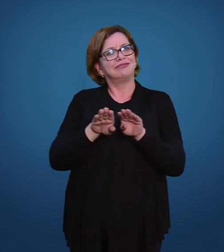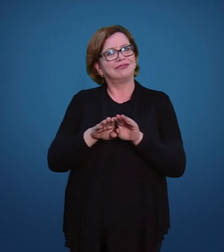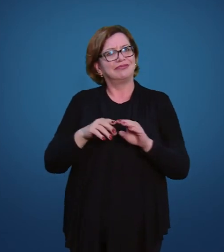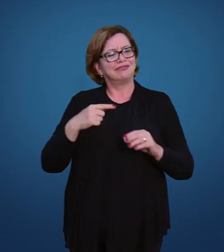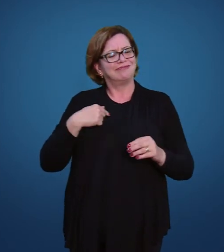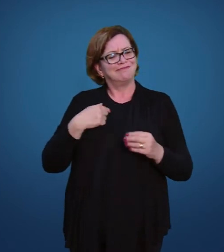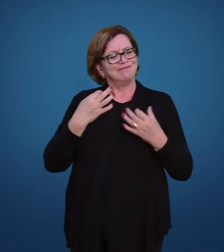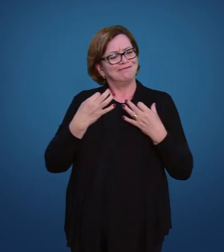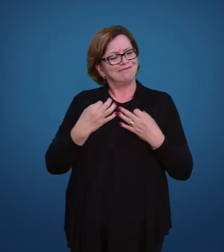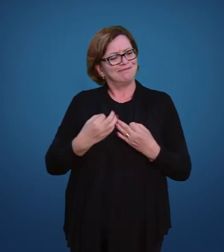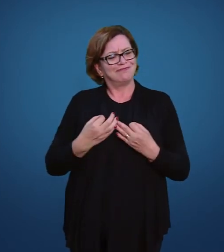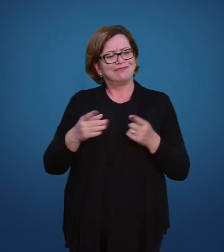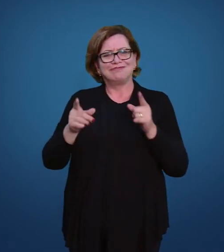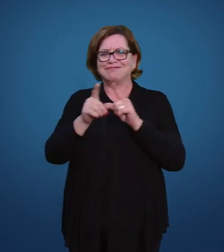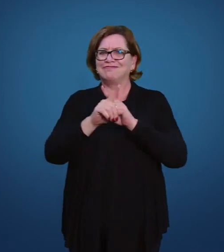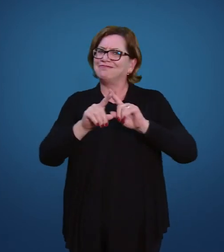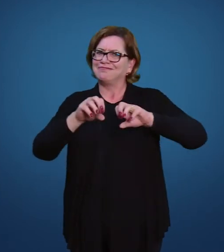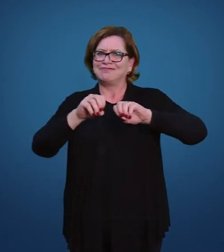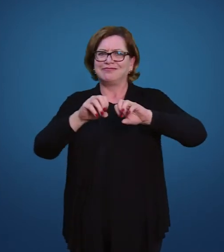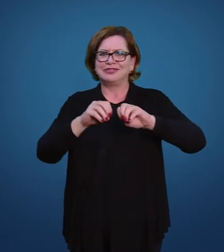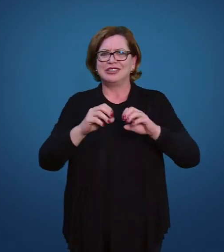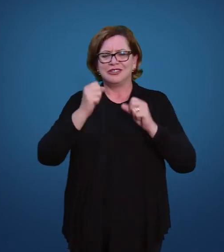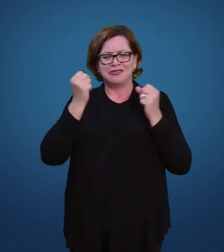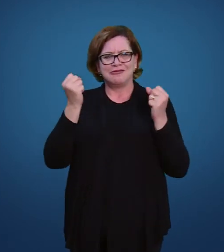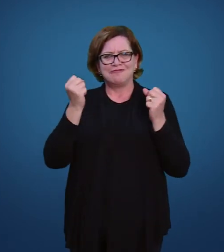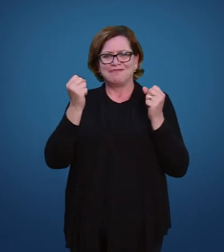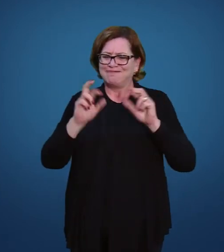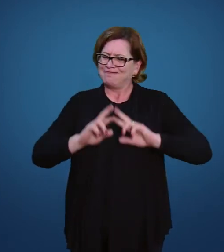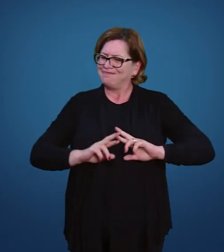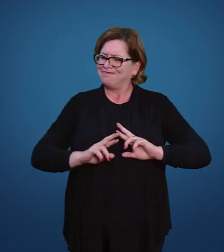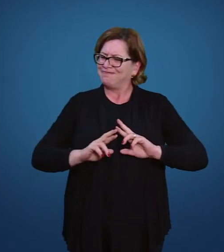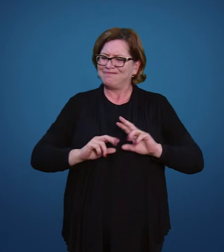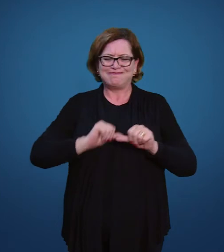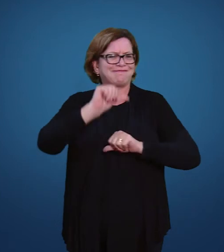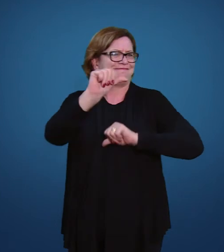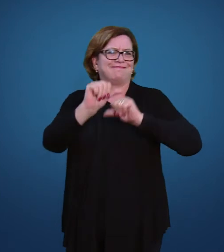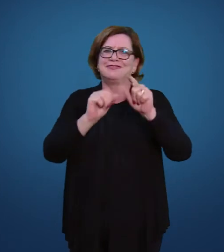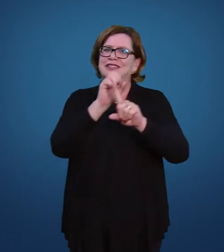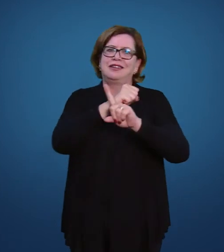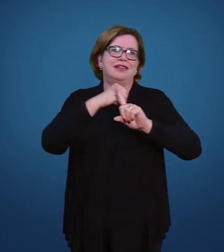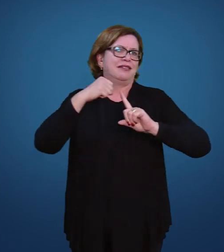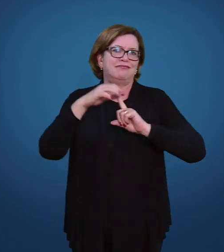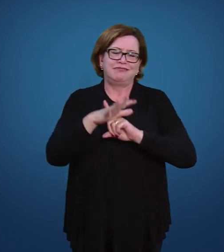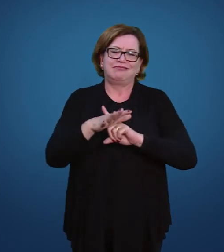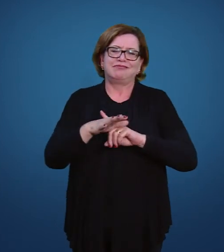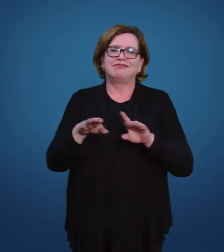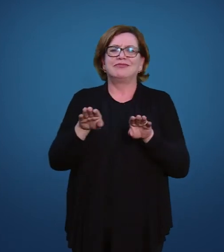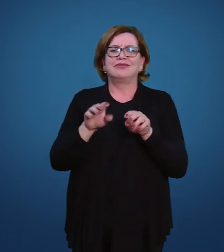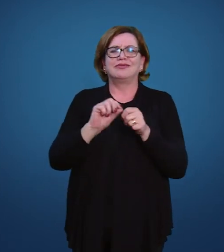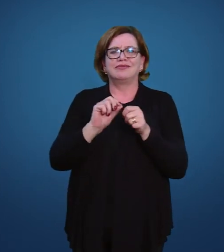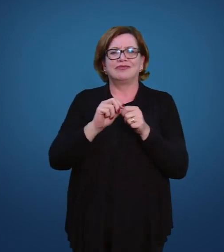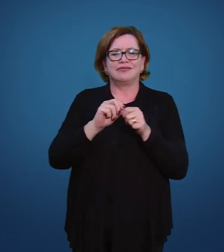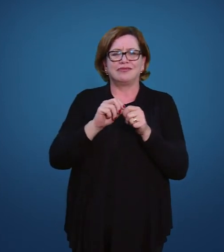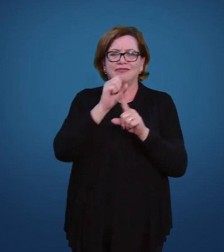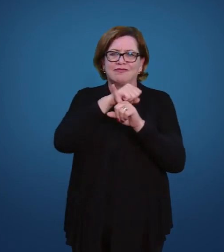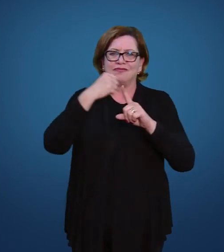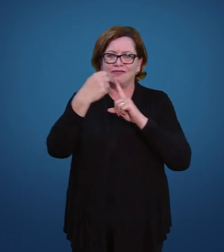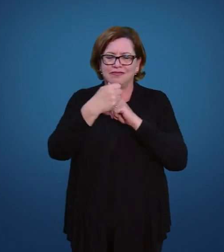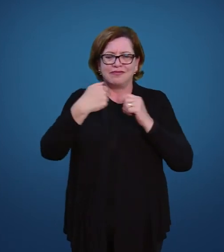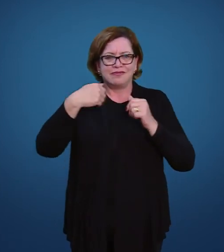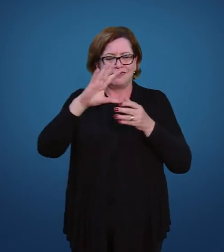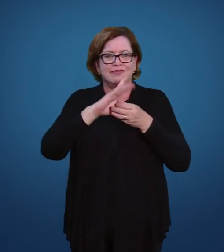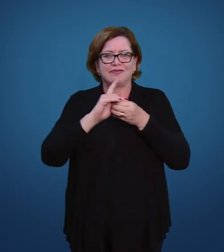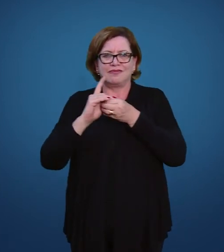certeza não é esse tipo de educação que pode transformar uma sociedade e fazer com que ela seja mais democrática e melhor para